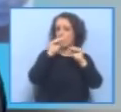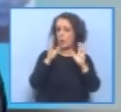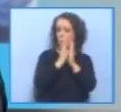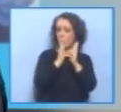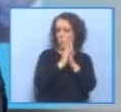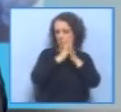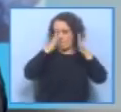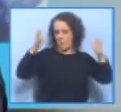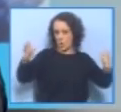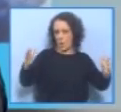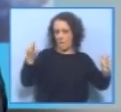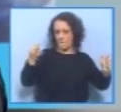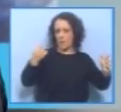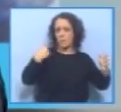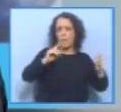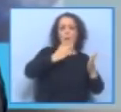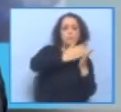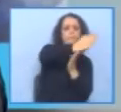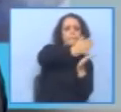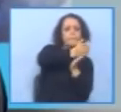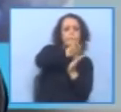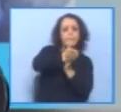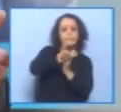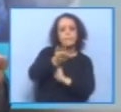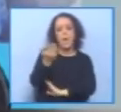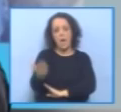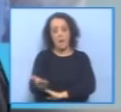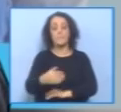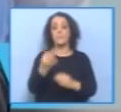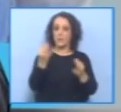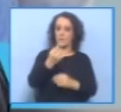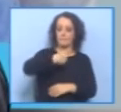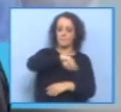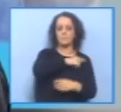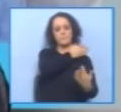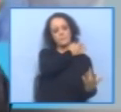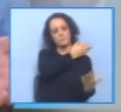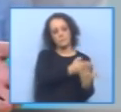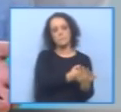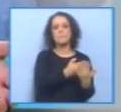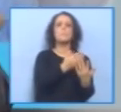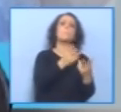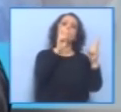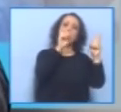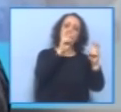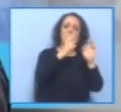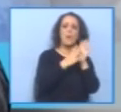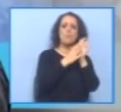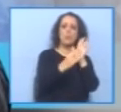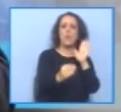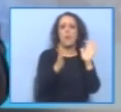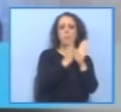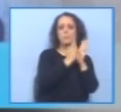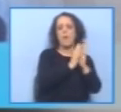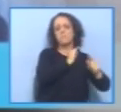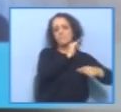entendermos um pouco, nós vimos no modelo de catequese que podemos dizer tridentino, não é?